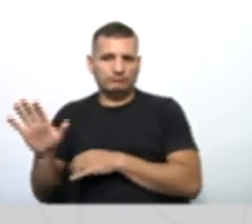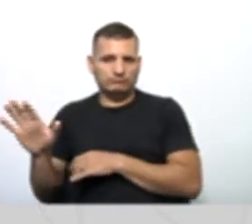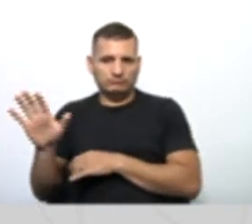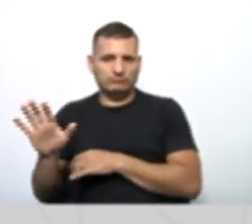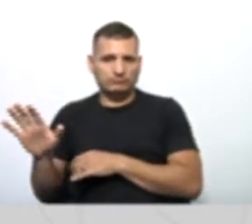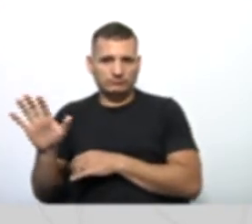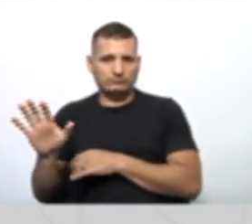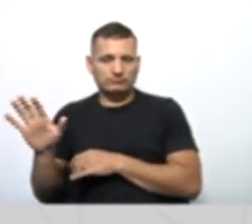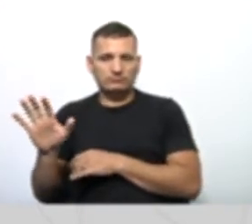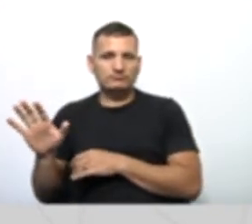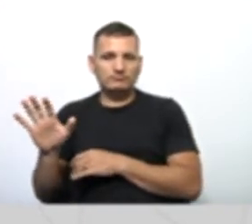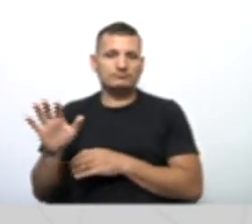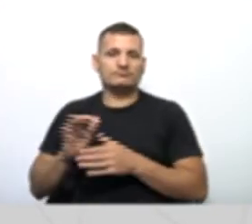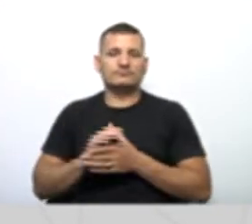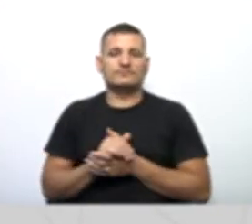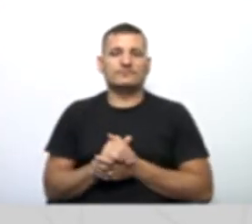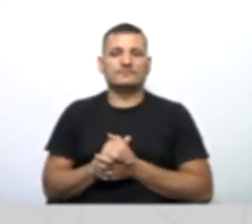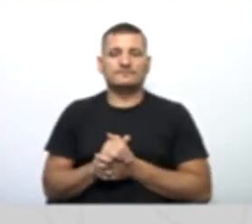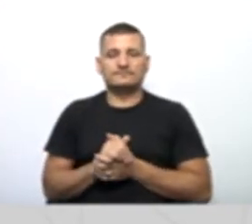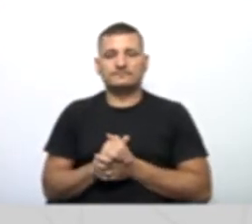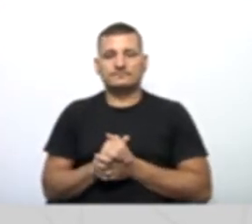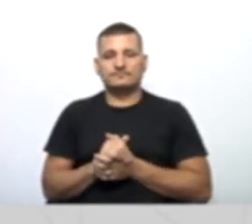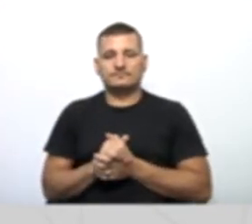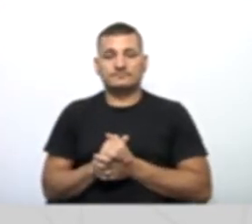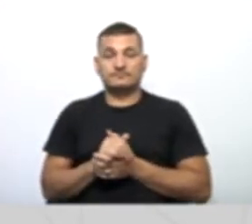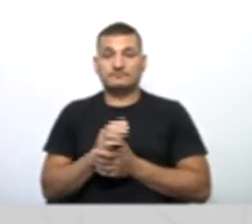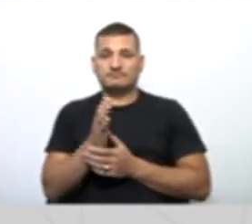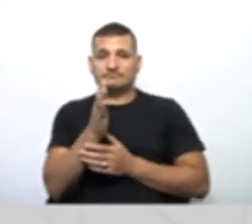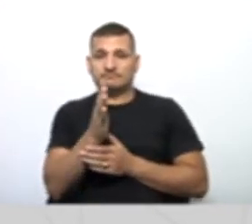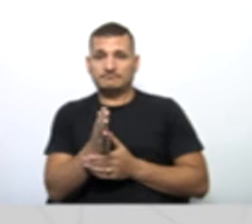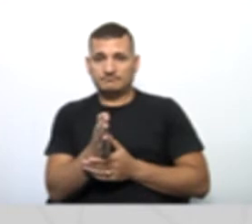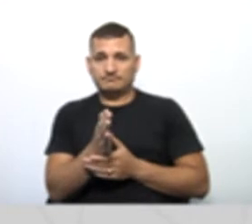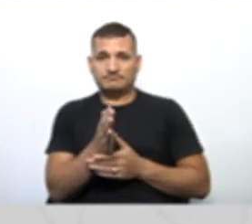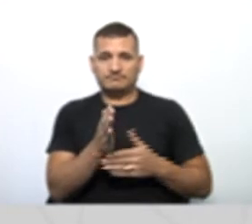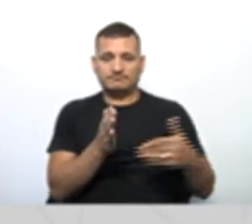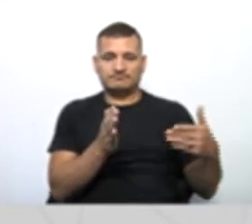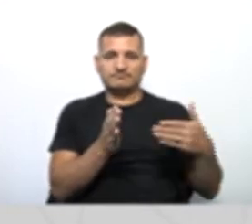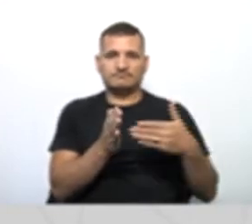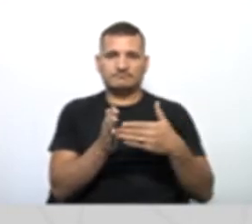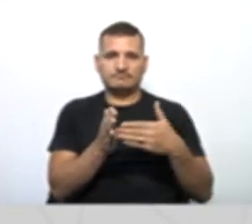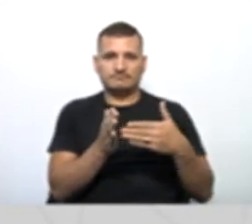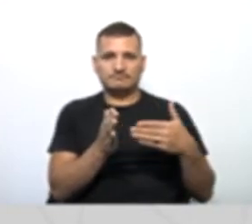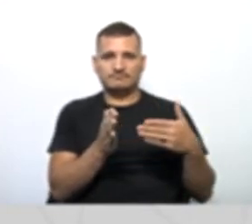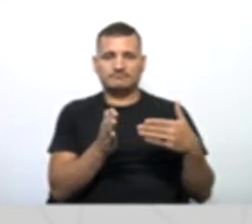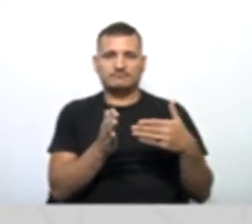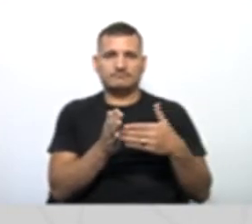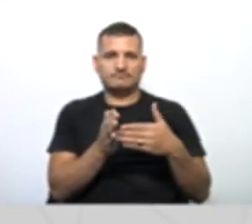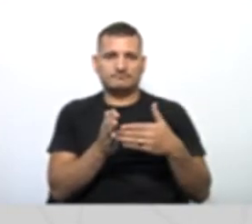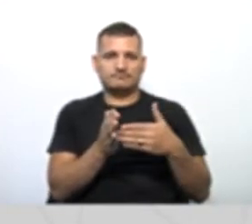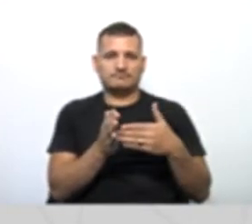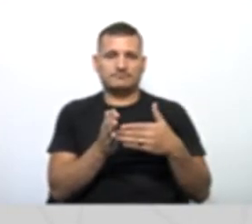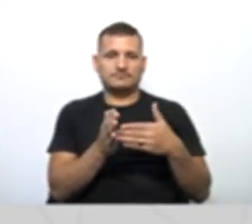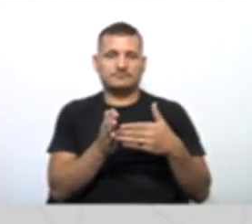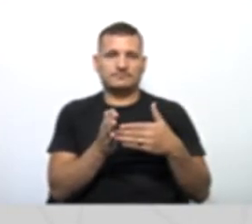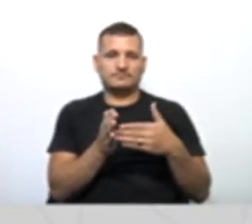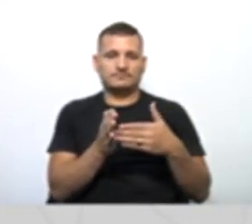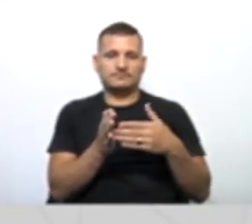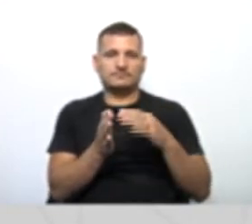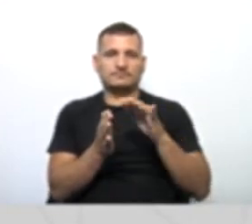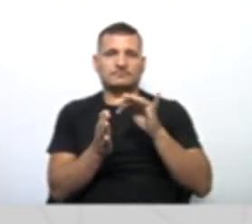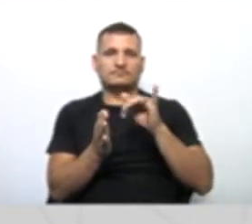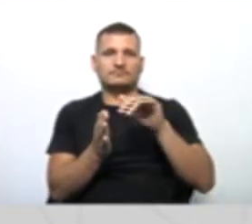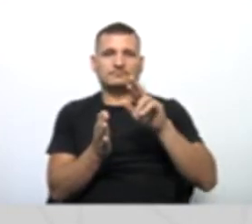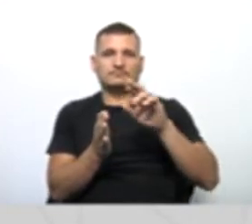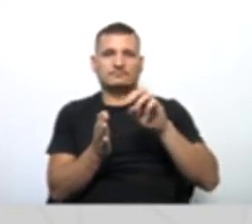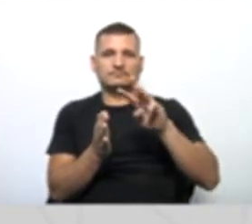vai se conectar à internet ou outras redes. Então, repara que ele está entre os dois, esses dois